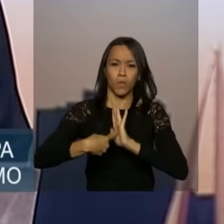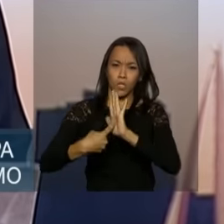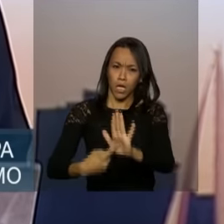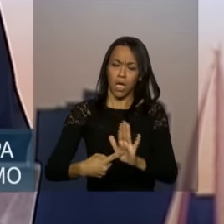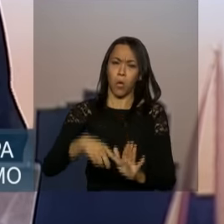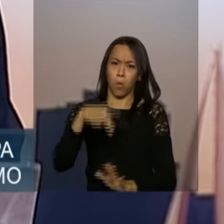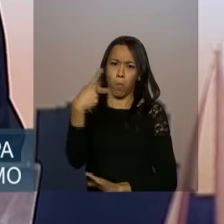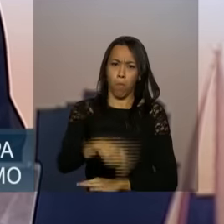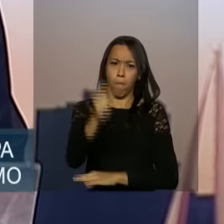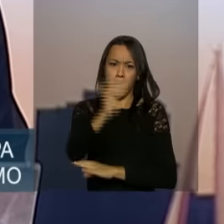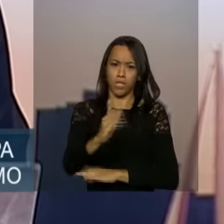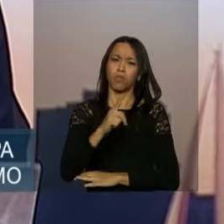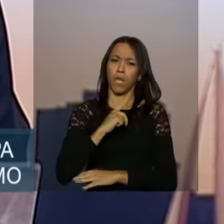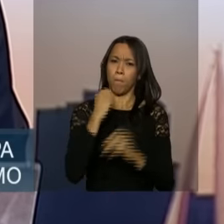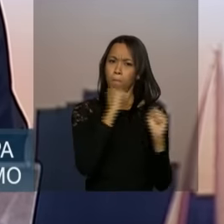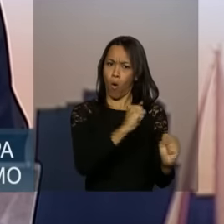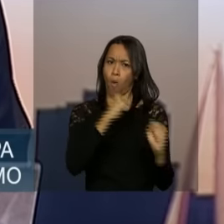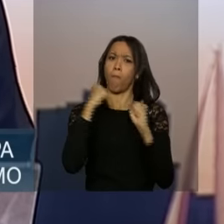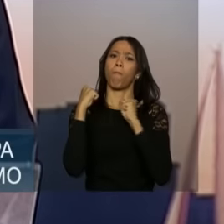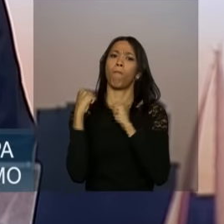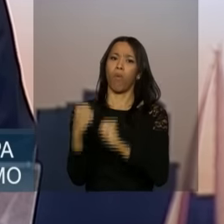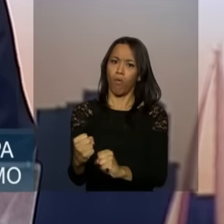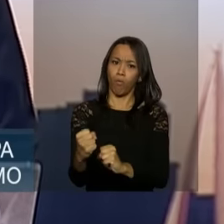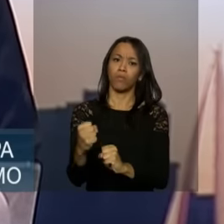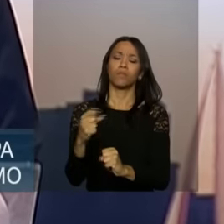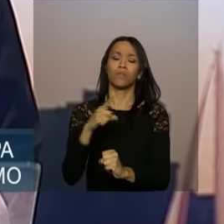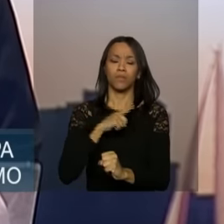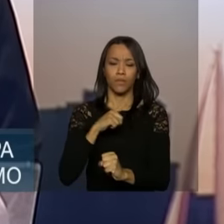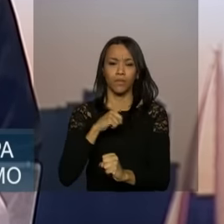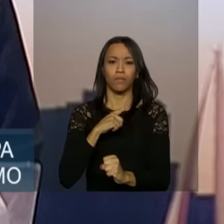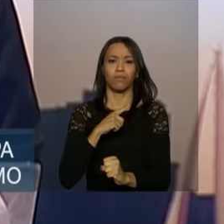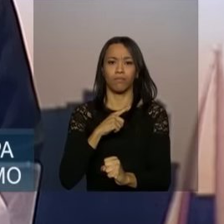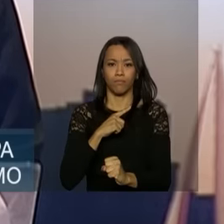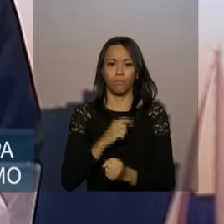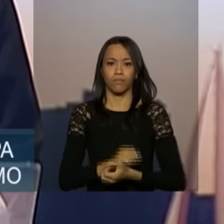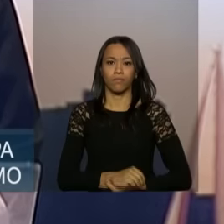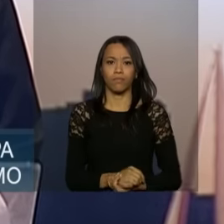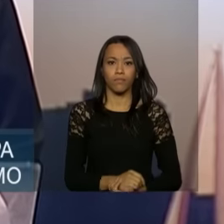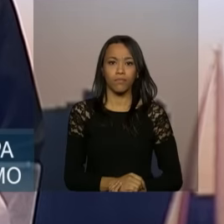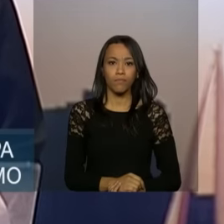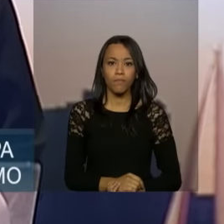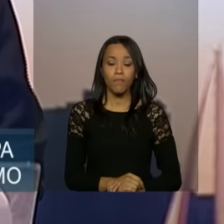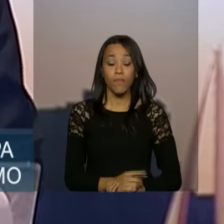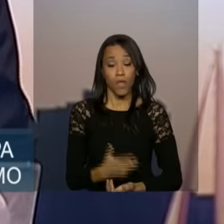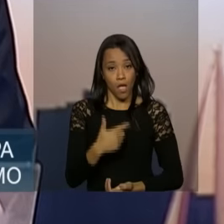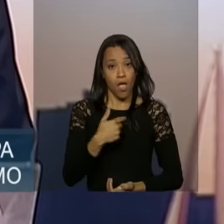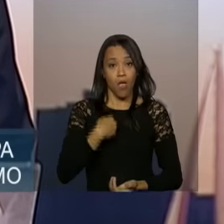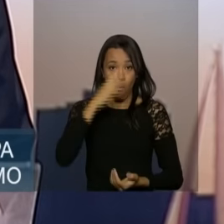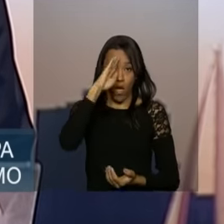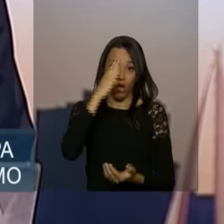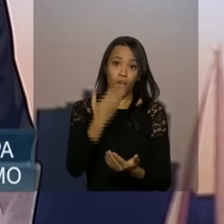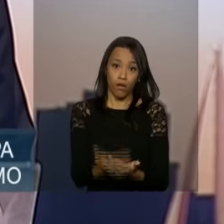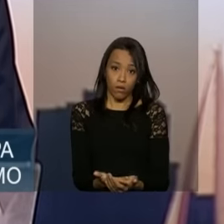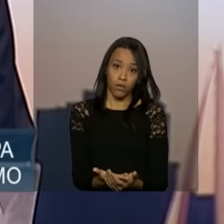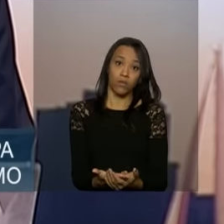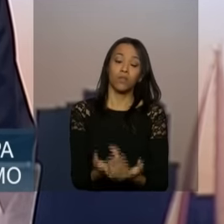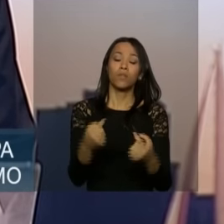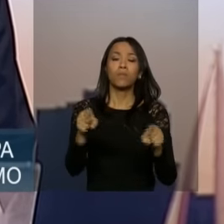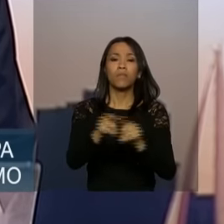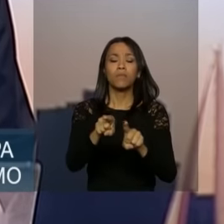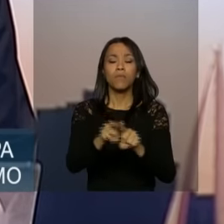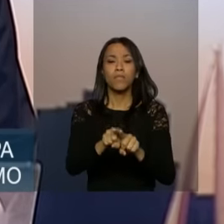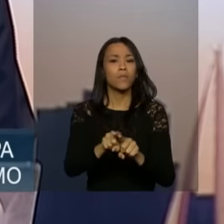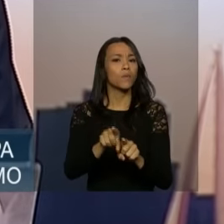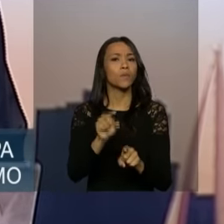que eventos desse porte têm num país como o Brasil. Eu acredito também que